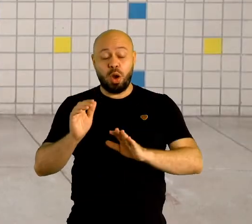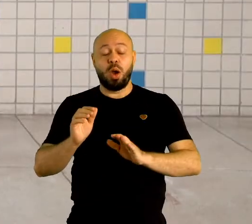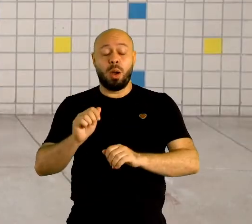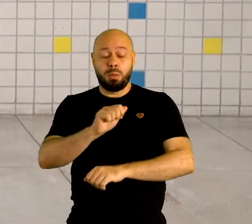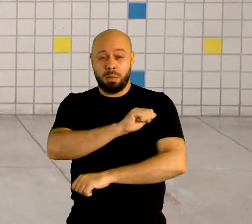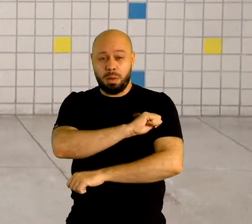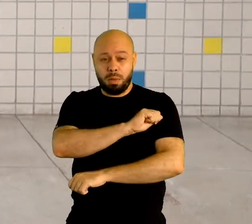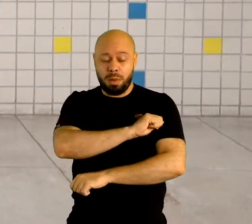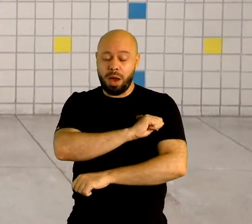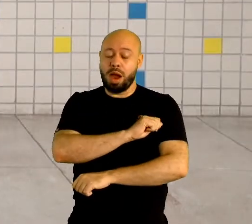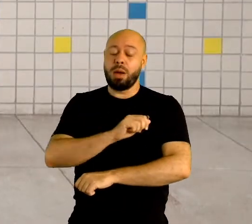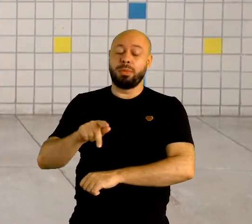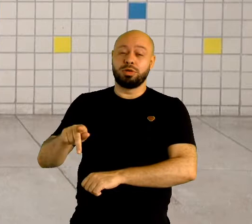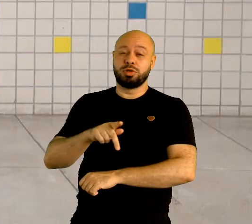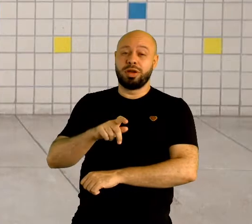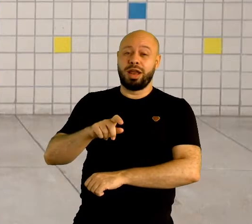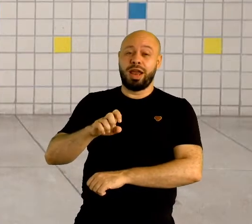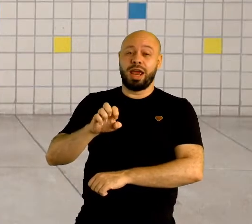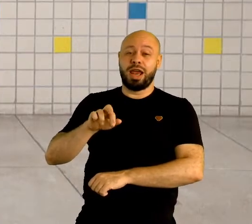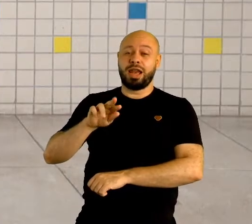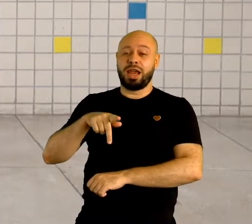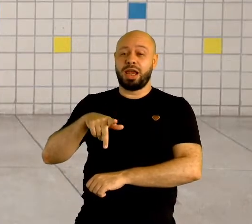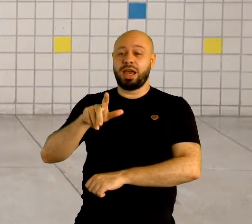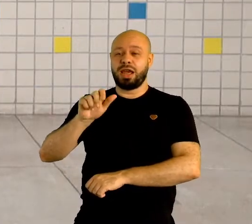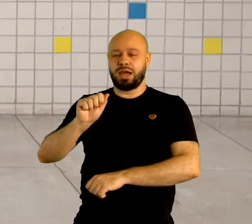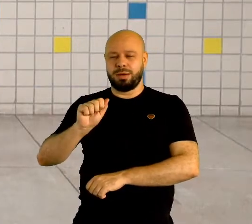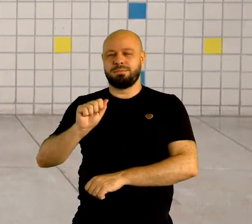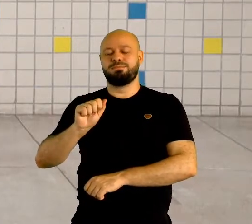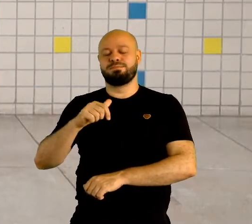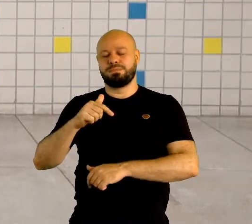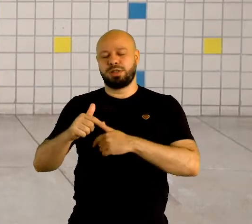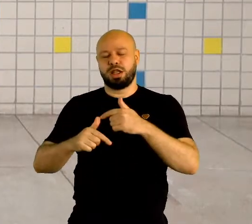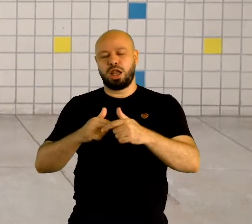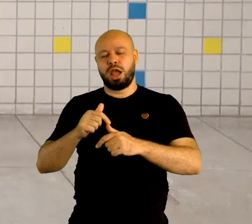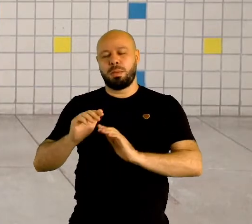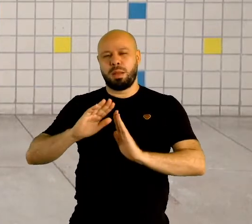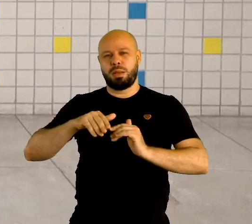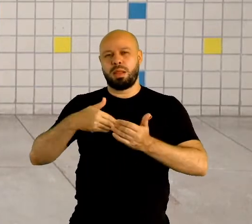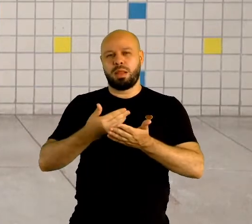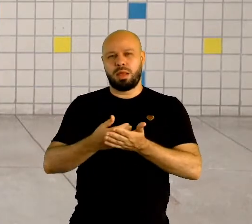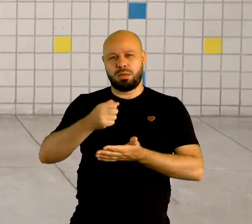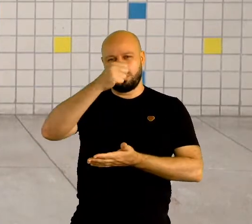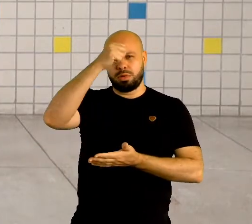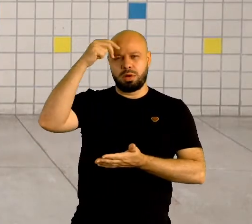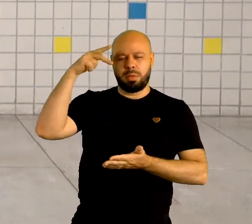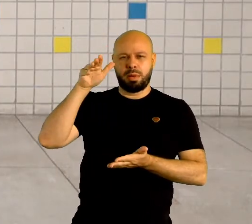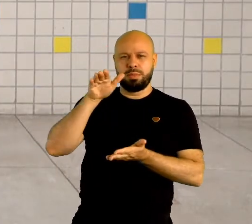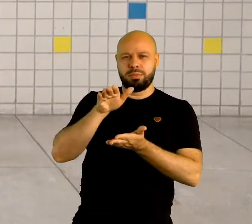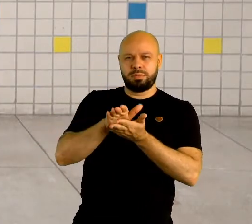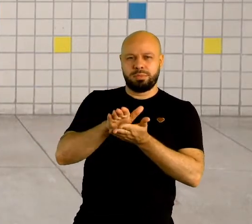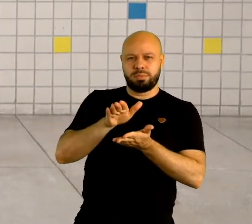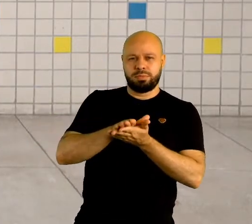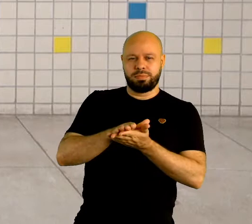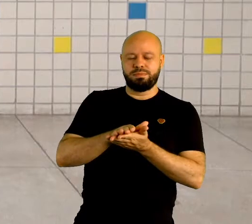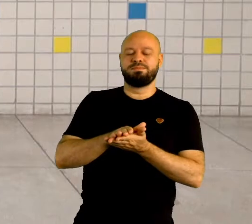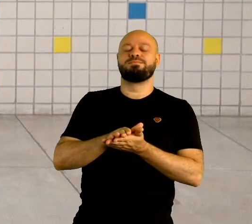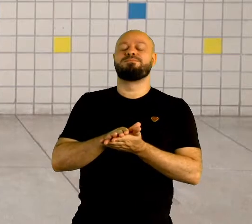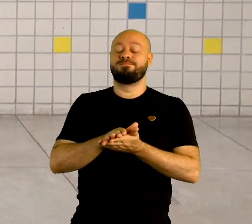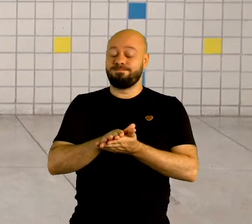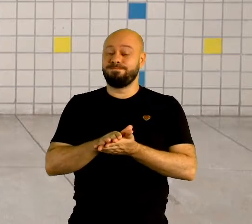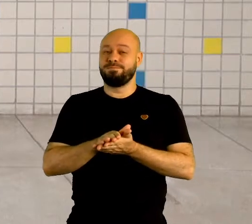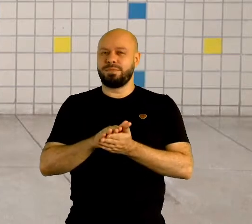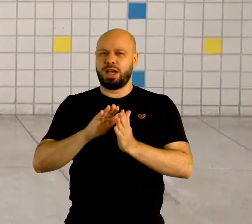eu sou a professora Érica, tudo bem com vocês? Eu sou a professora da Rede Municipal de Ensino de Palmas, trabalho na